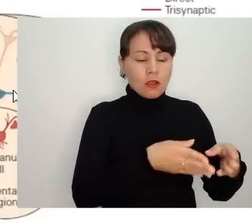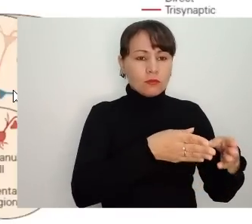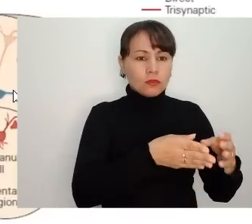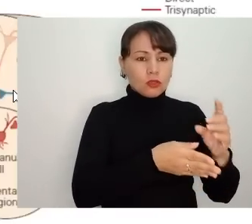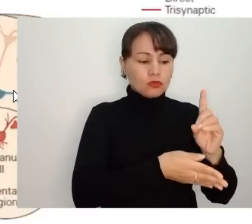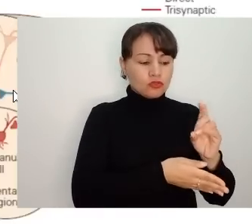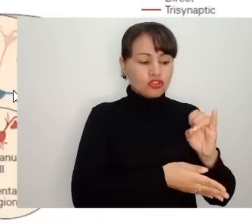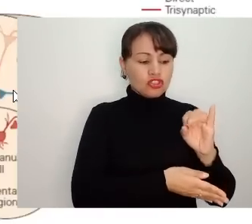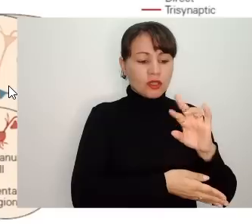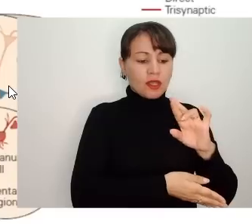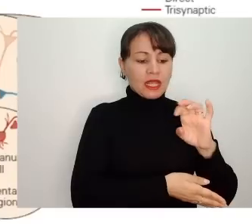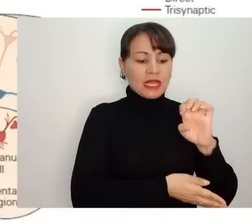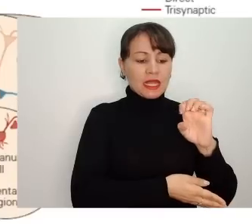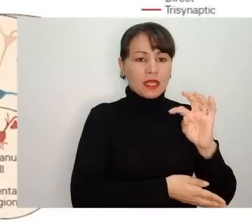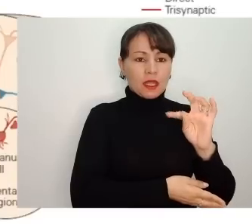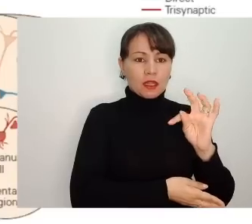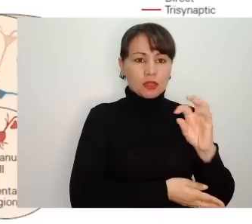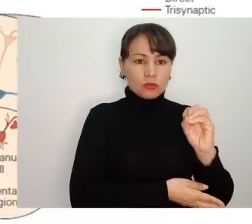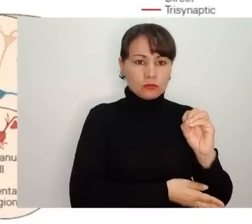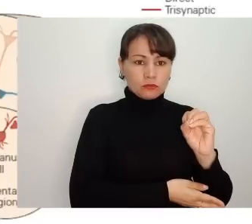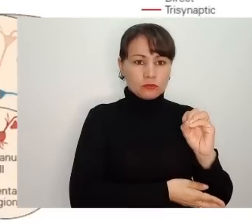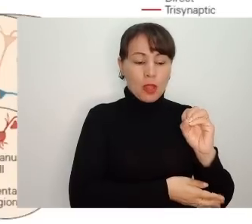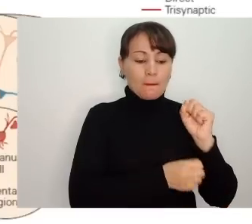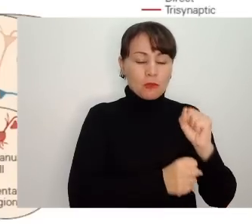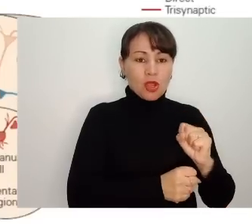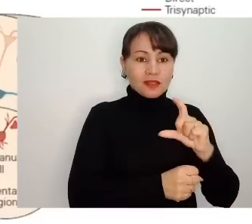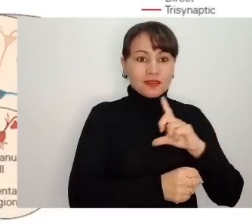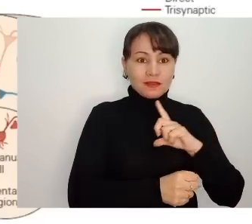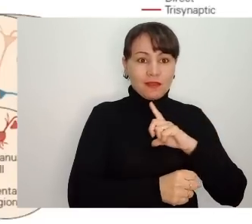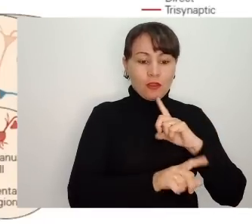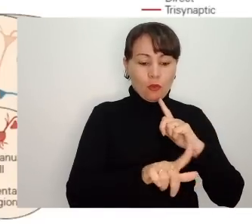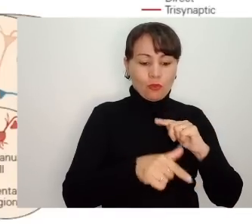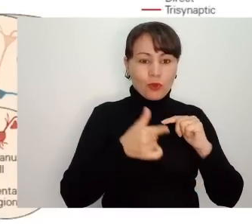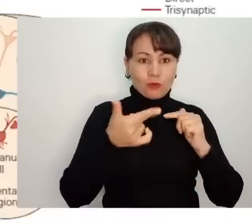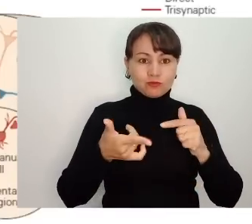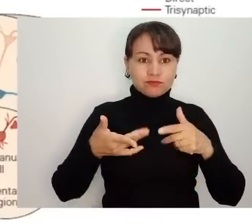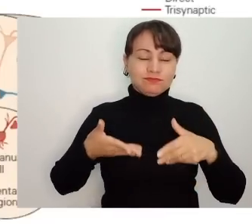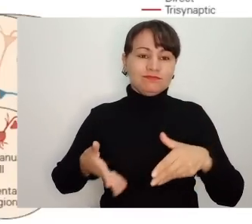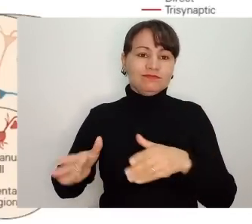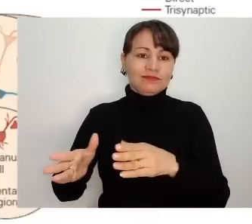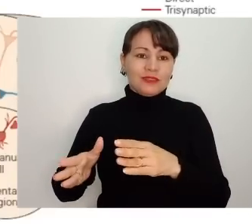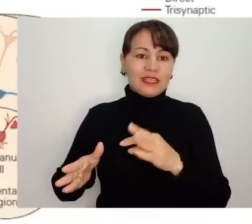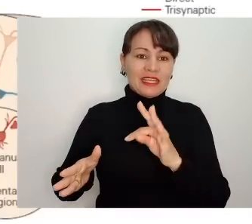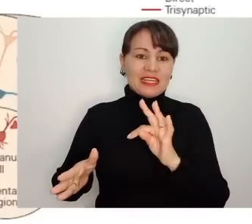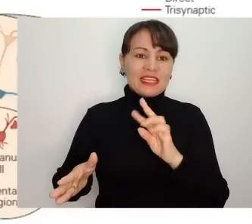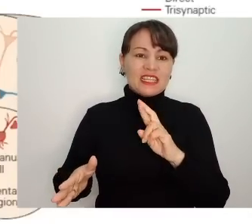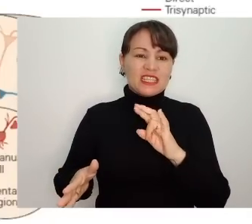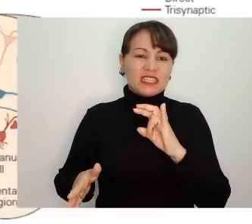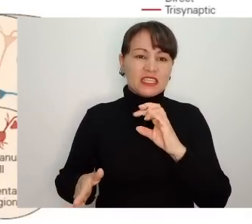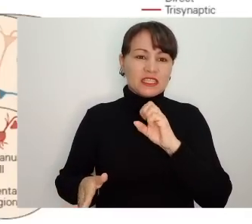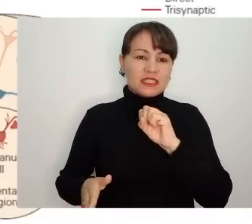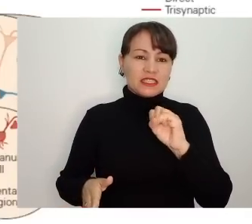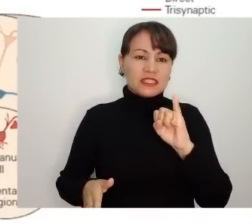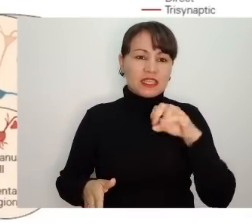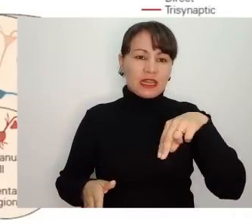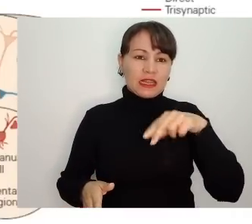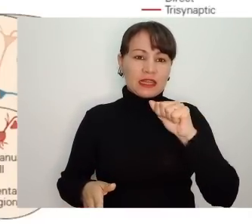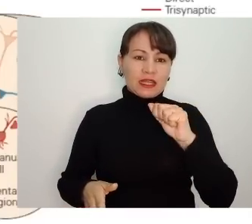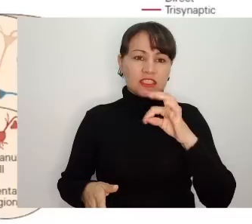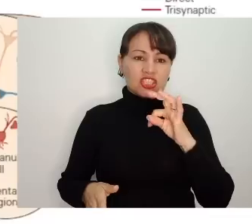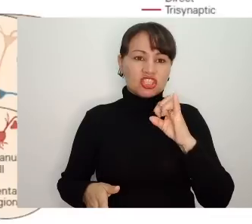Essa é uma via direta, mas também pode ter uma via trissináptica, onde a